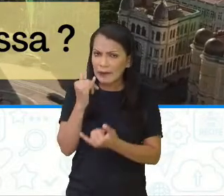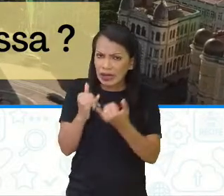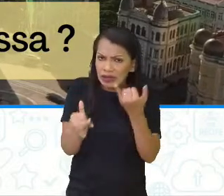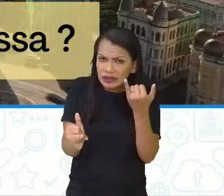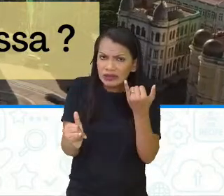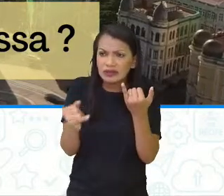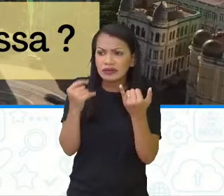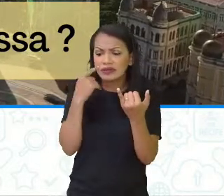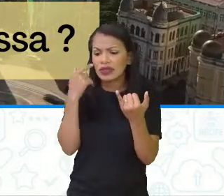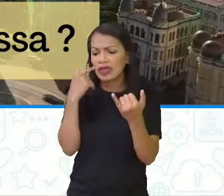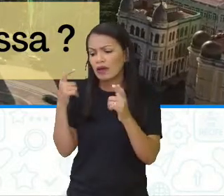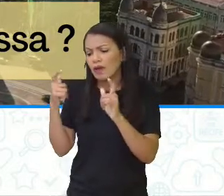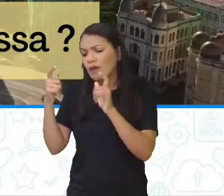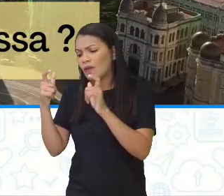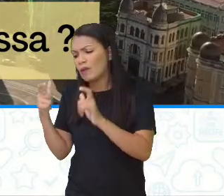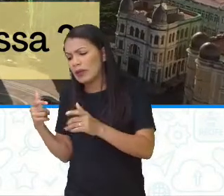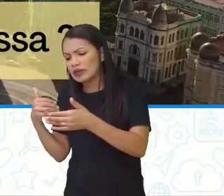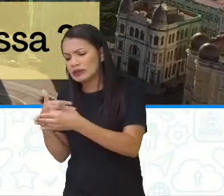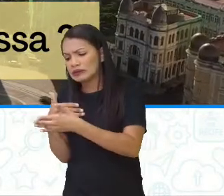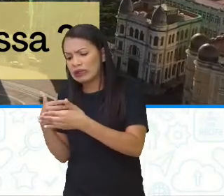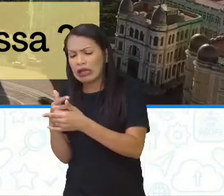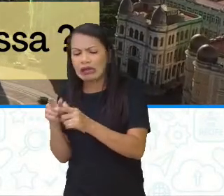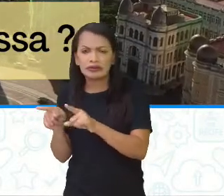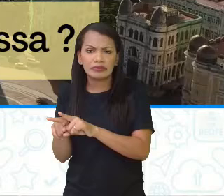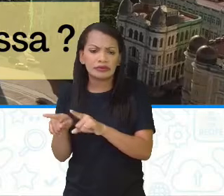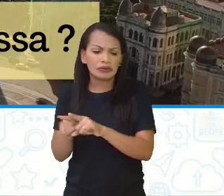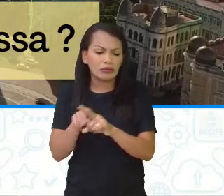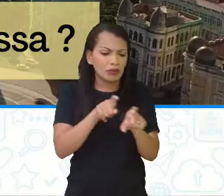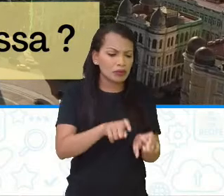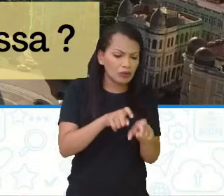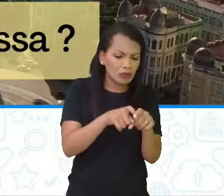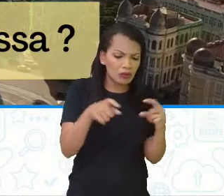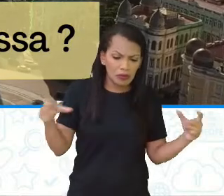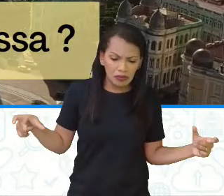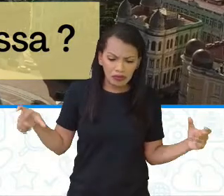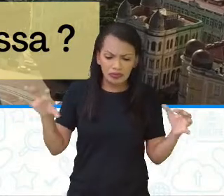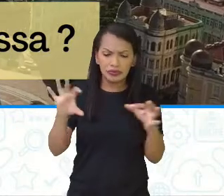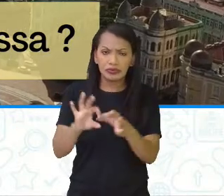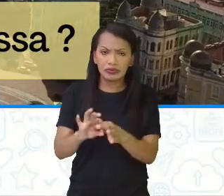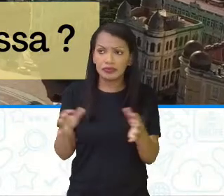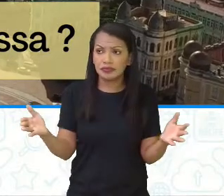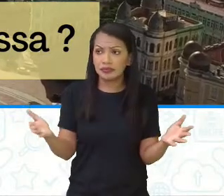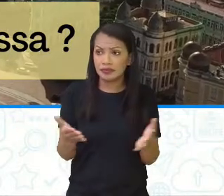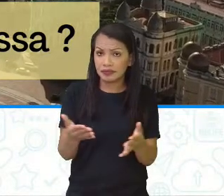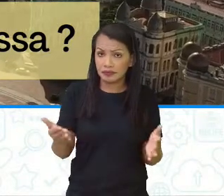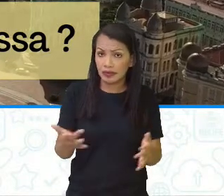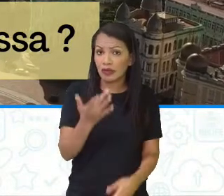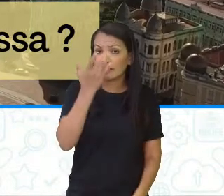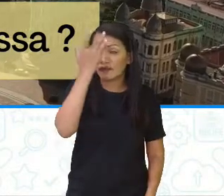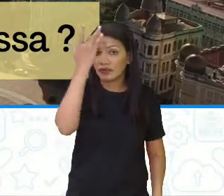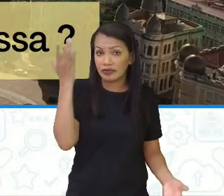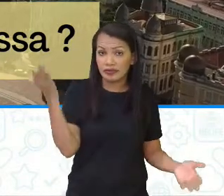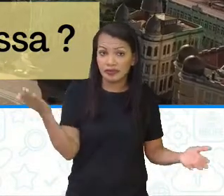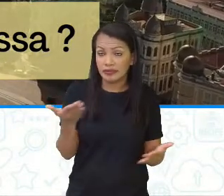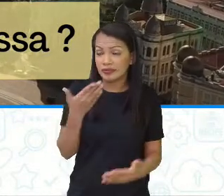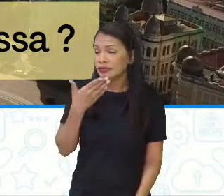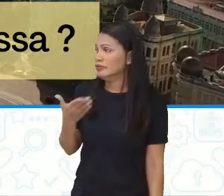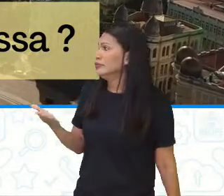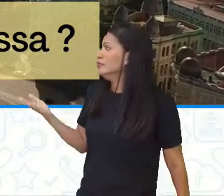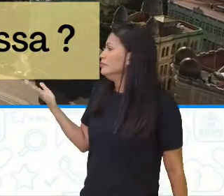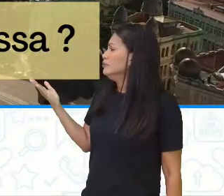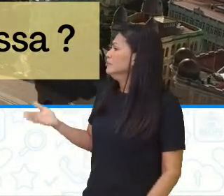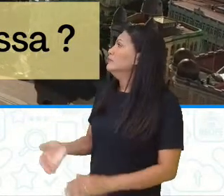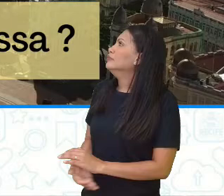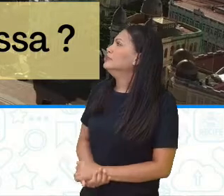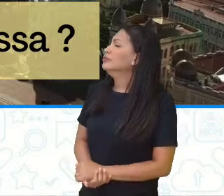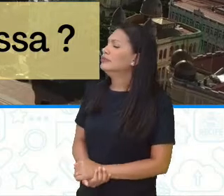outra? Você já viu uma paisagem parecida com essa? Bom, fica mais fácil agora, né? Nós moramos onde?